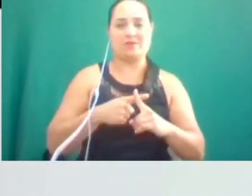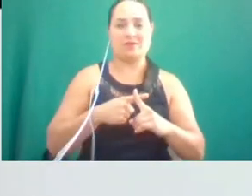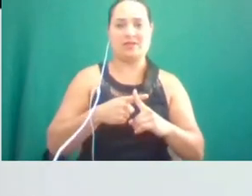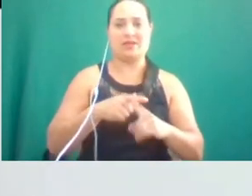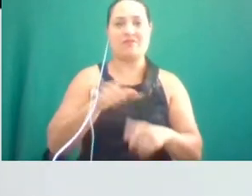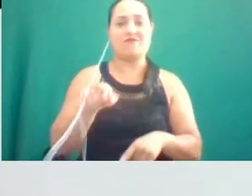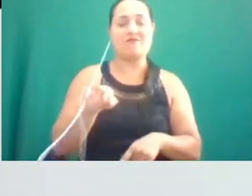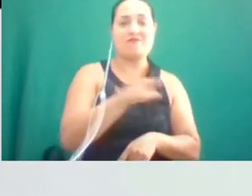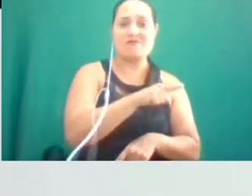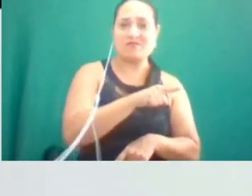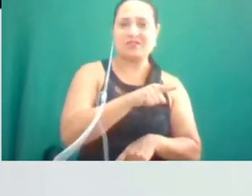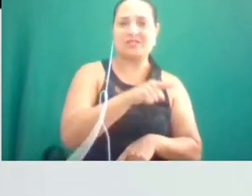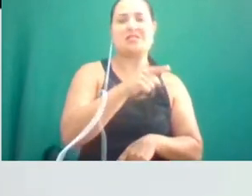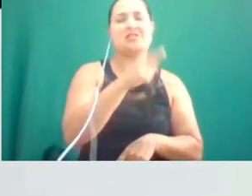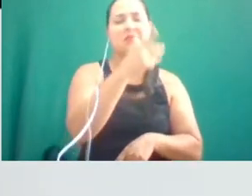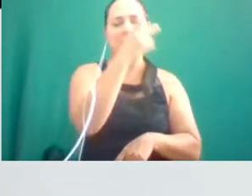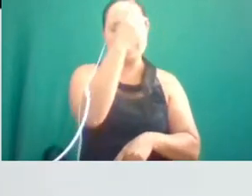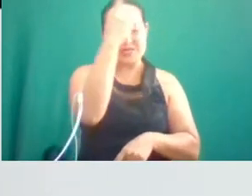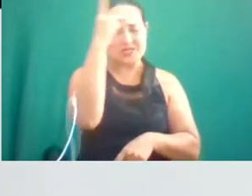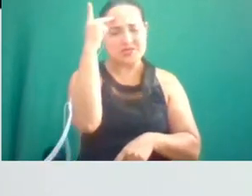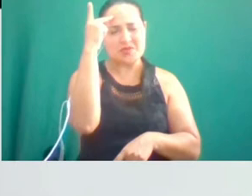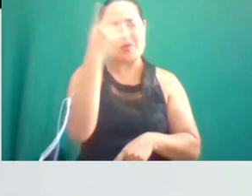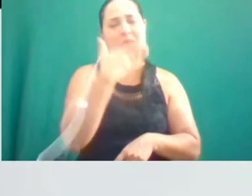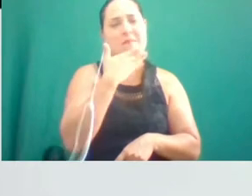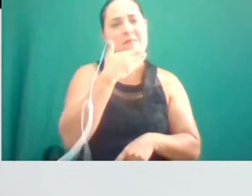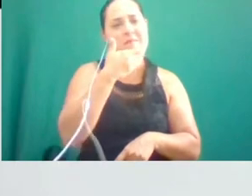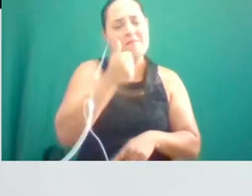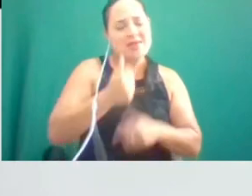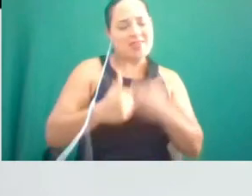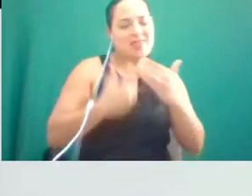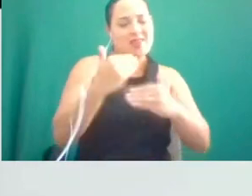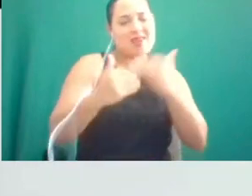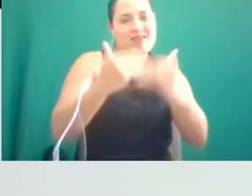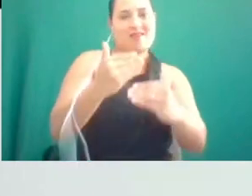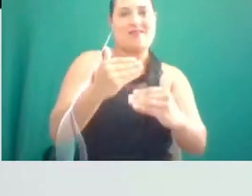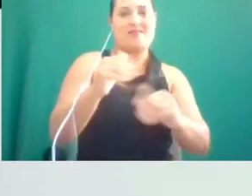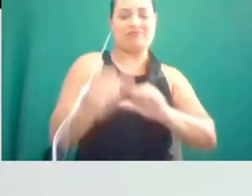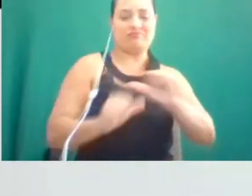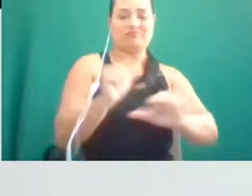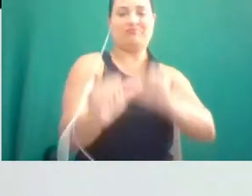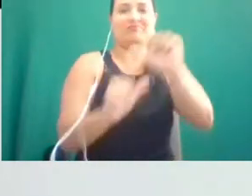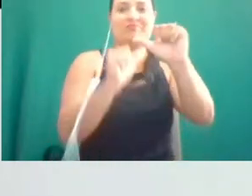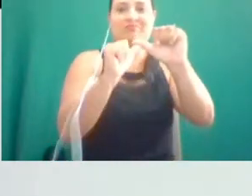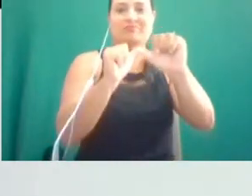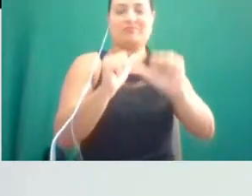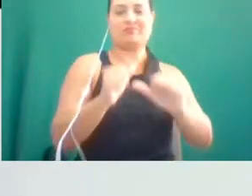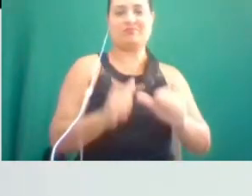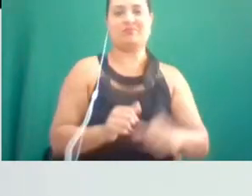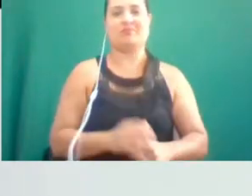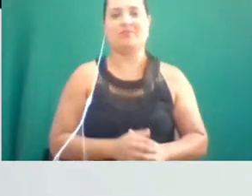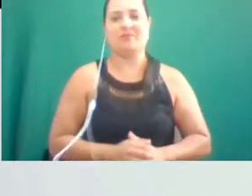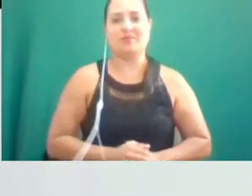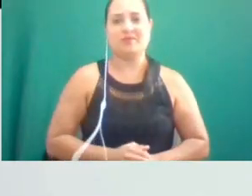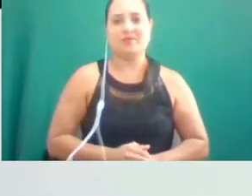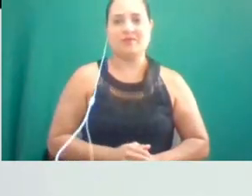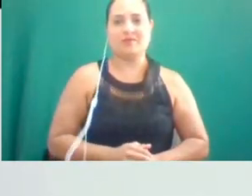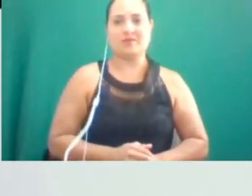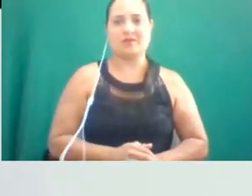vocês, seus professores, colegas, amigos, familiares, que estiveram ali naqueles momentos